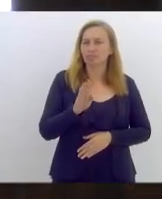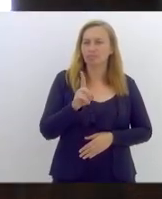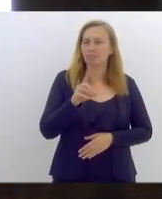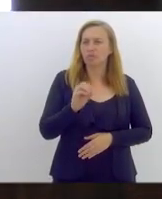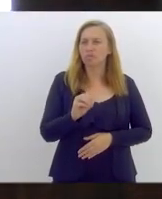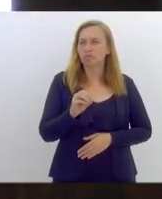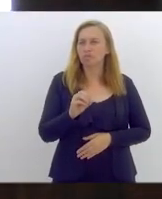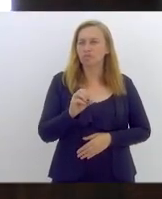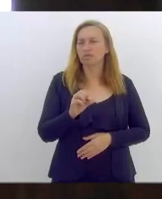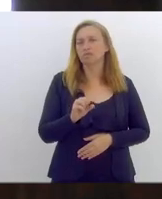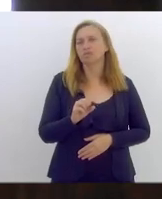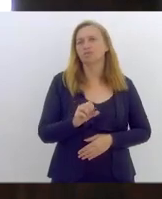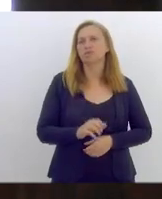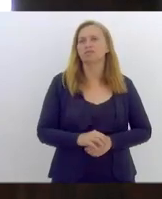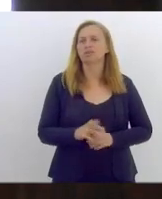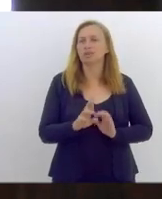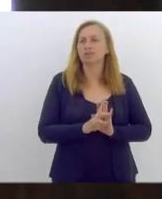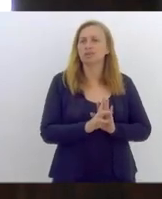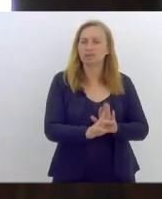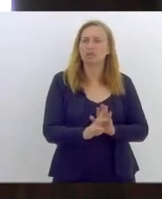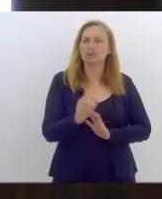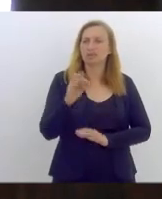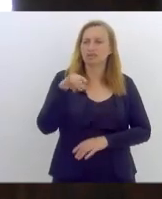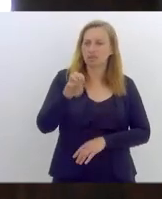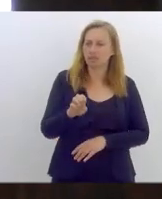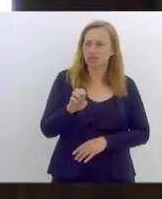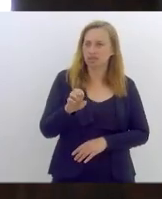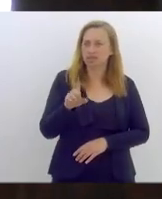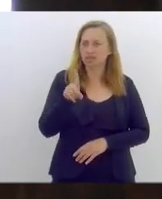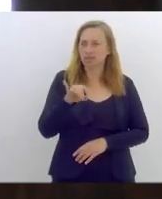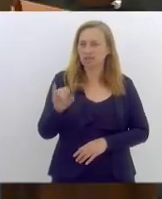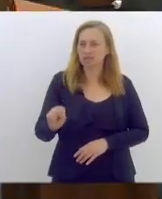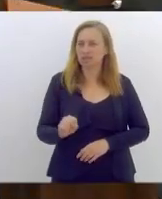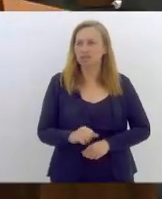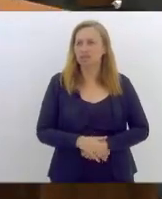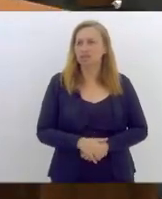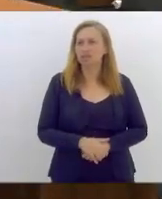Dá, representado pelo Alexandre Dias.